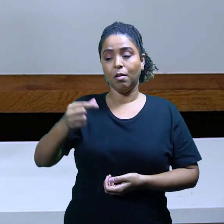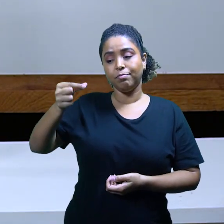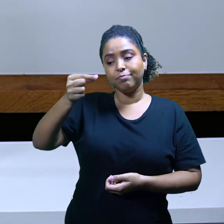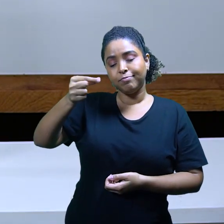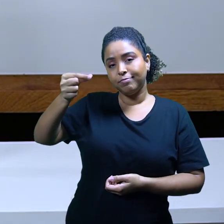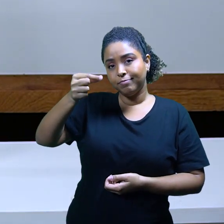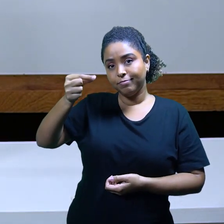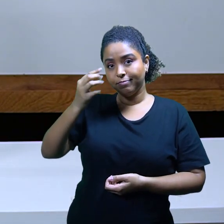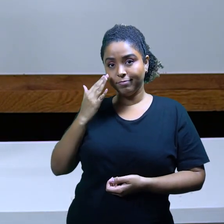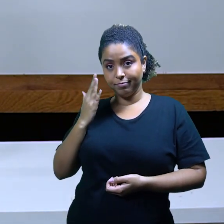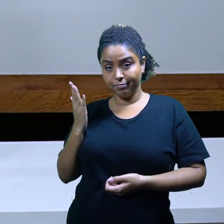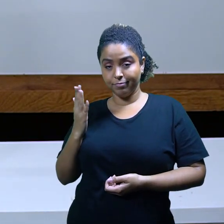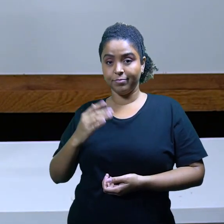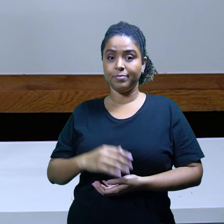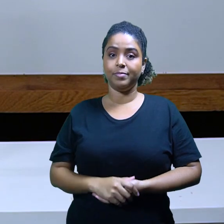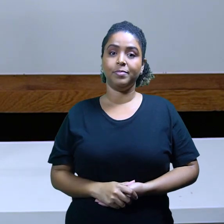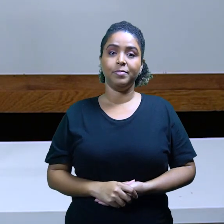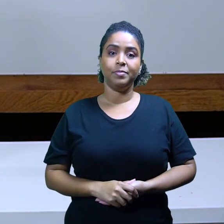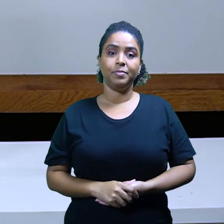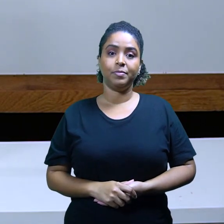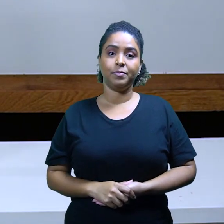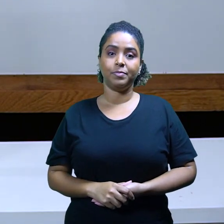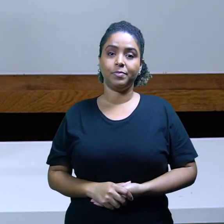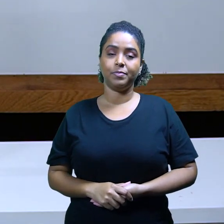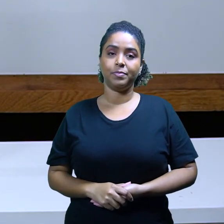um tubo de ensaio,